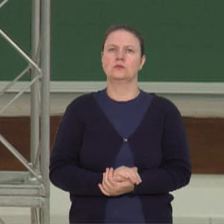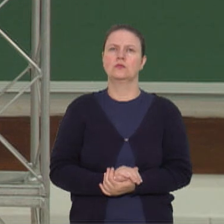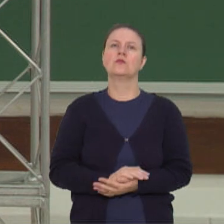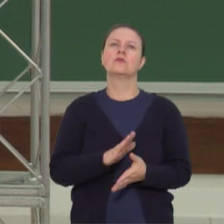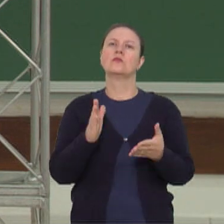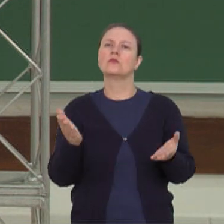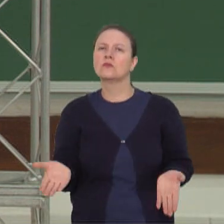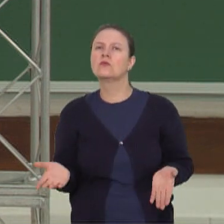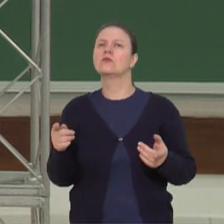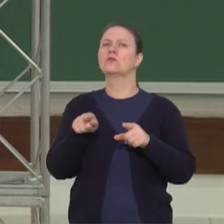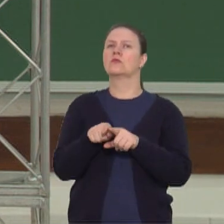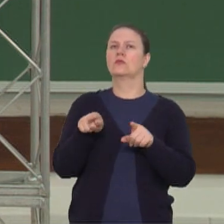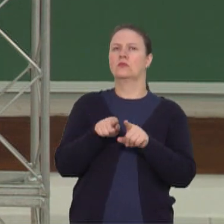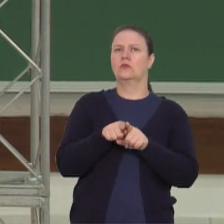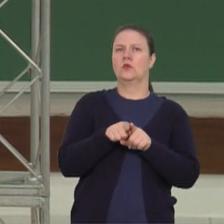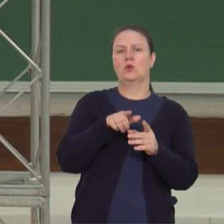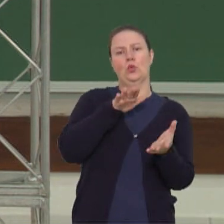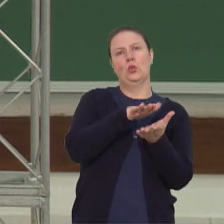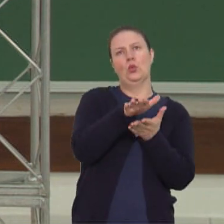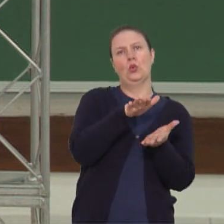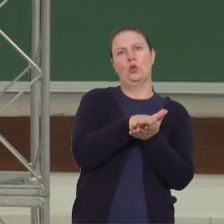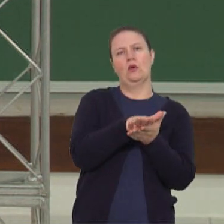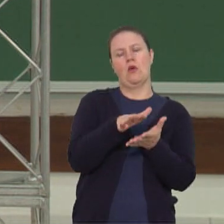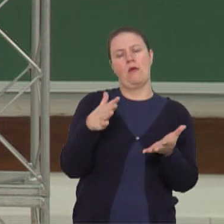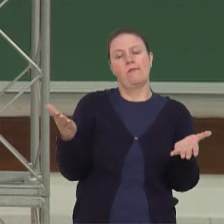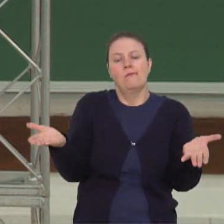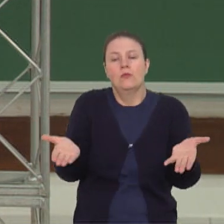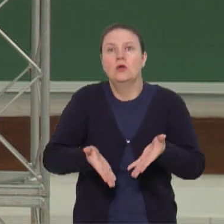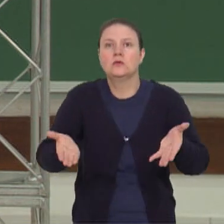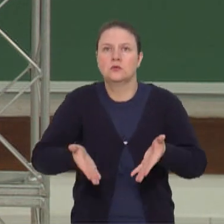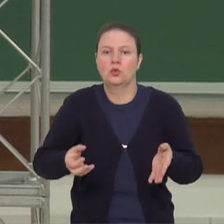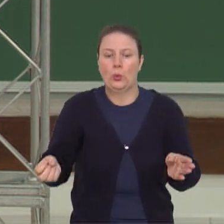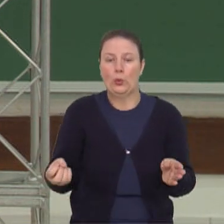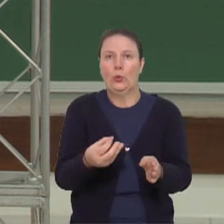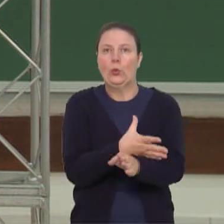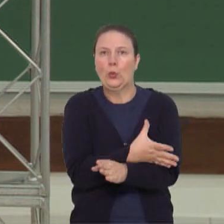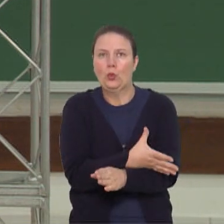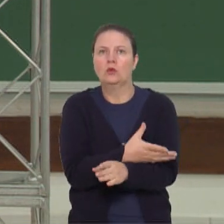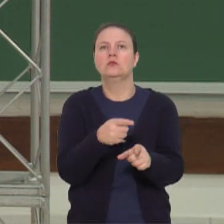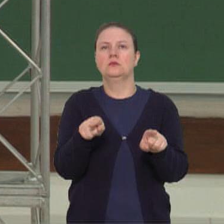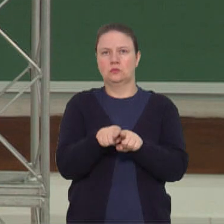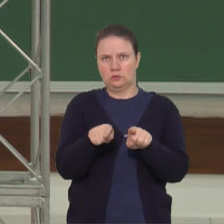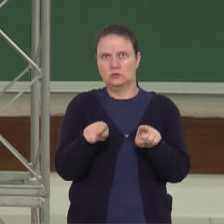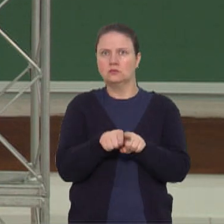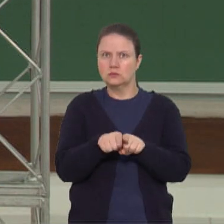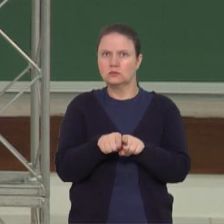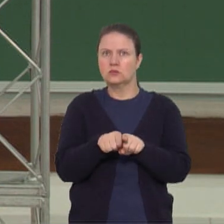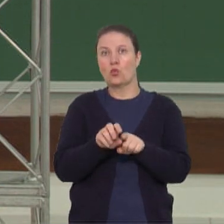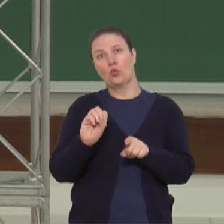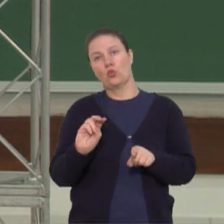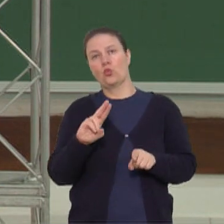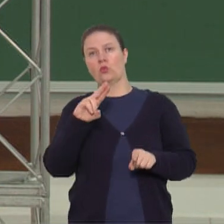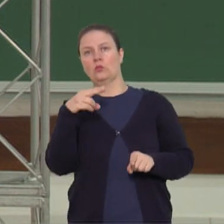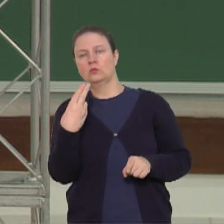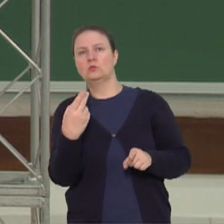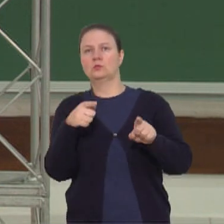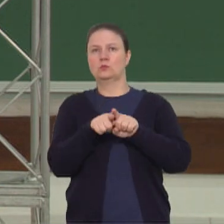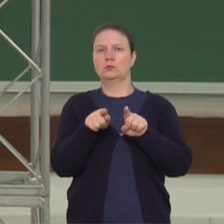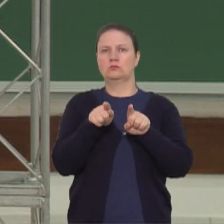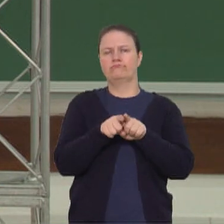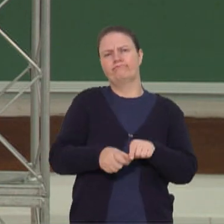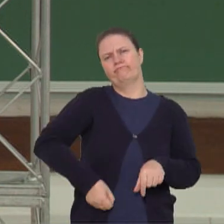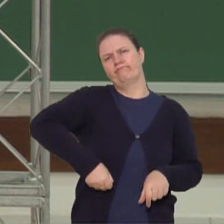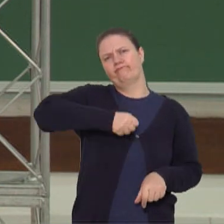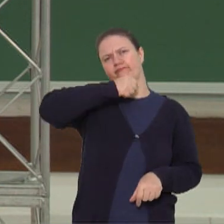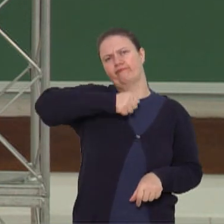Contudo, se vocês pegarem edições mais recentes, edições mais novas ou edições mais